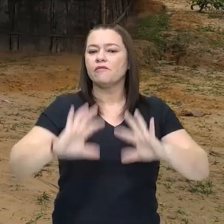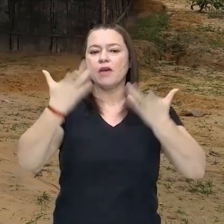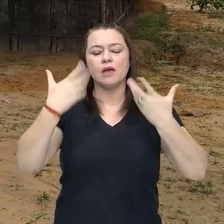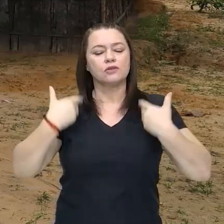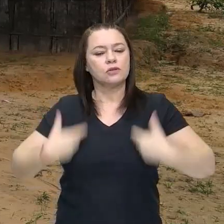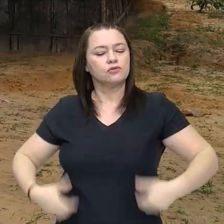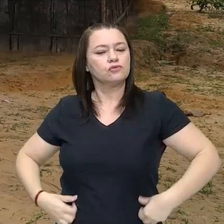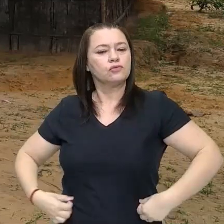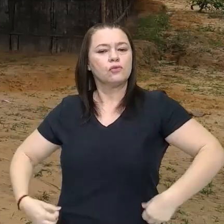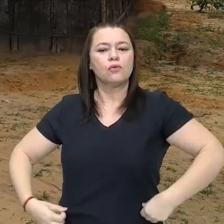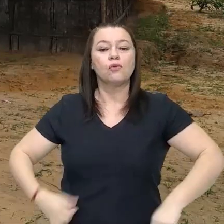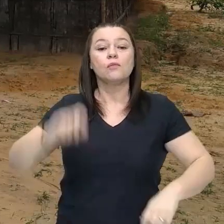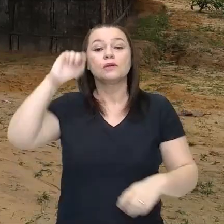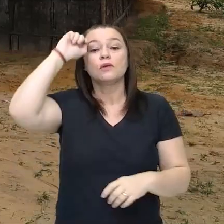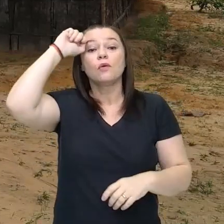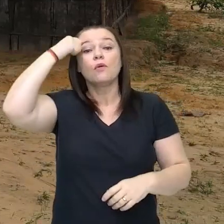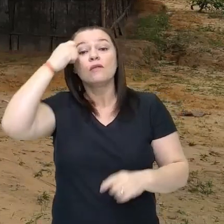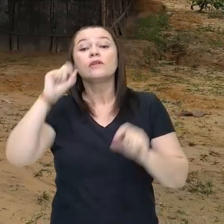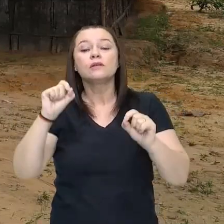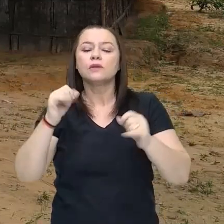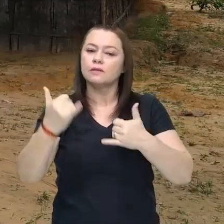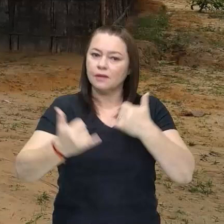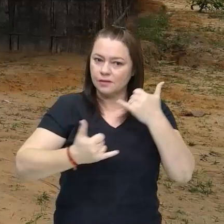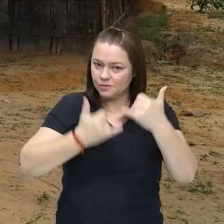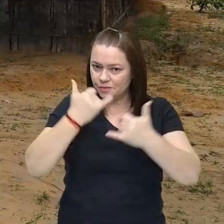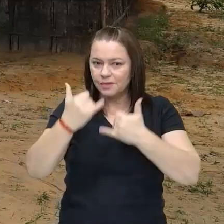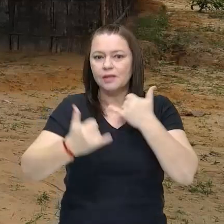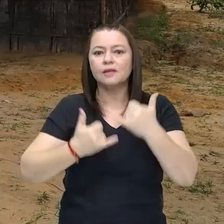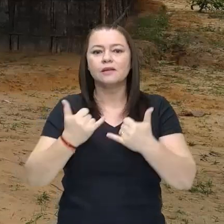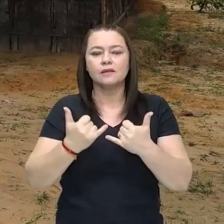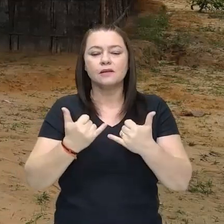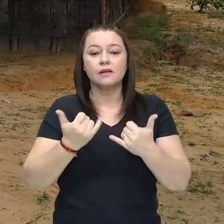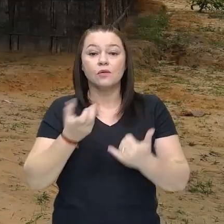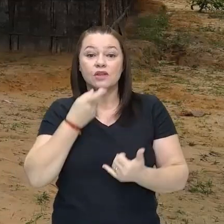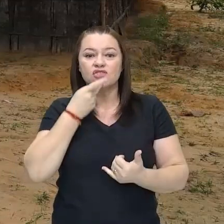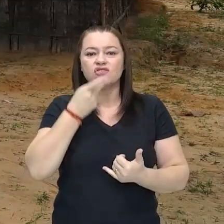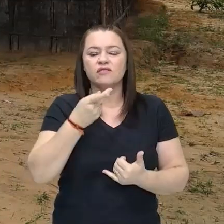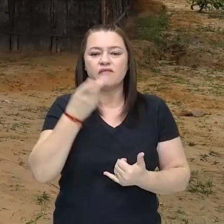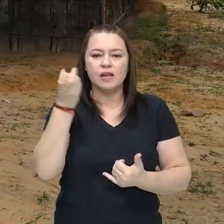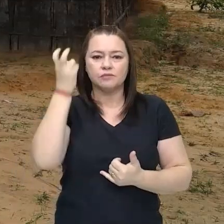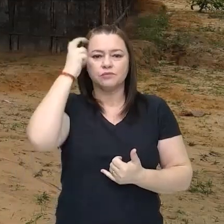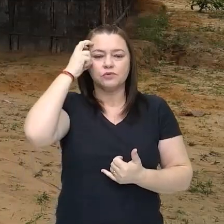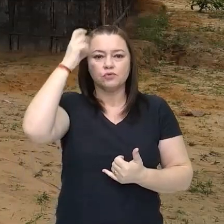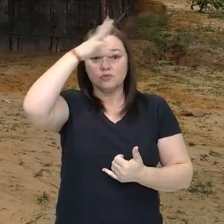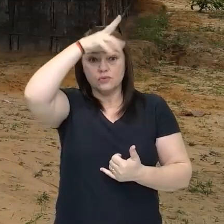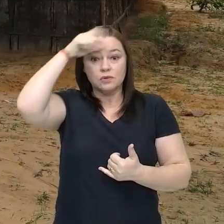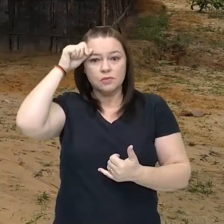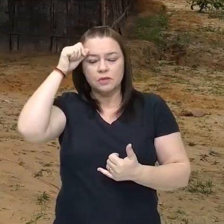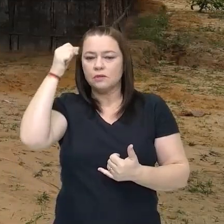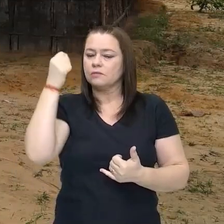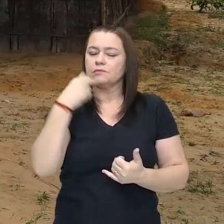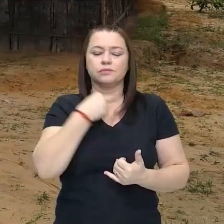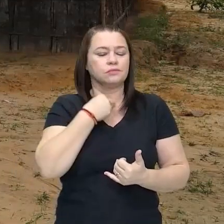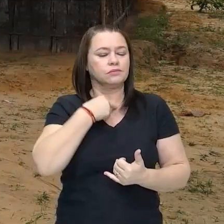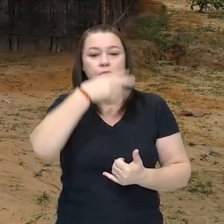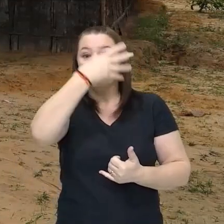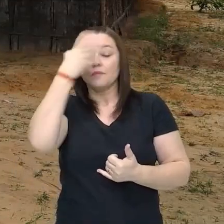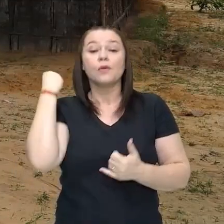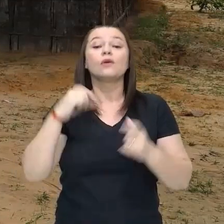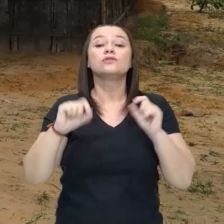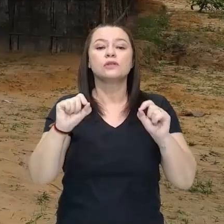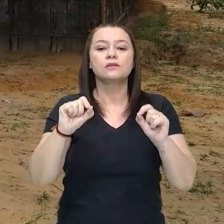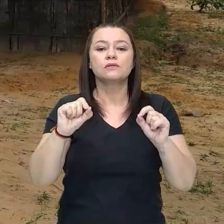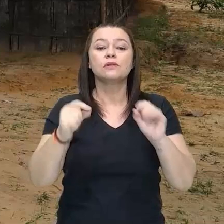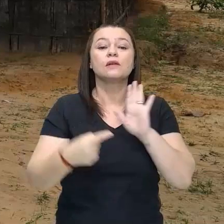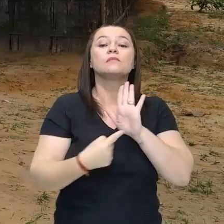roupas, com os africanos, as nossas brincadeiras. O certo é que quando a gente fala de cultura amazonense, a gente não pode esquecer de uma coisa, minha produção. De quê?